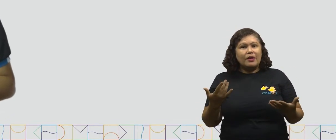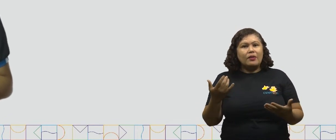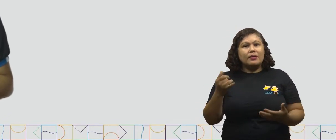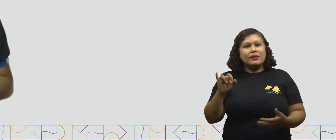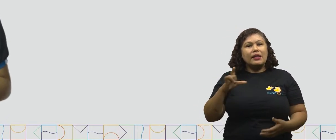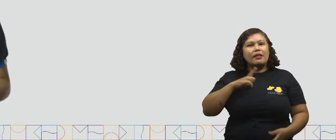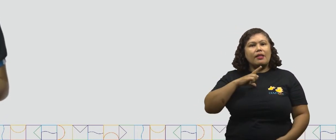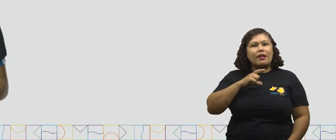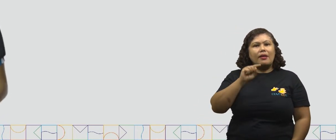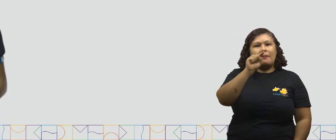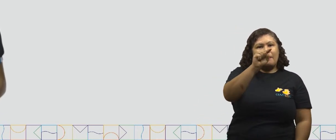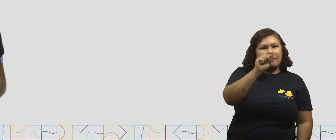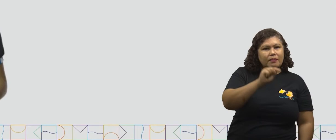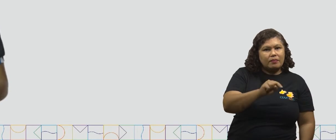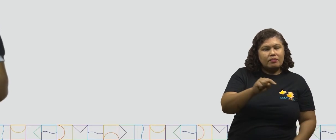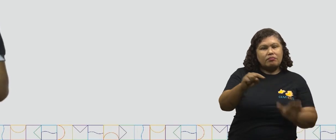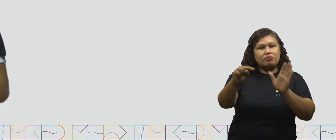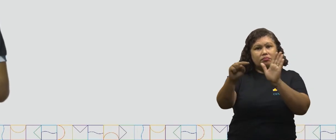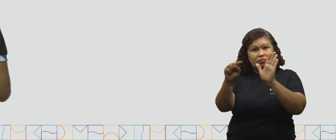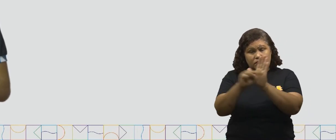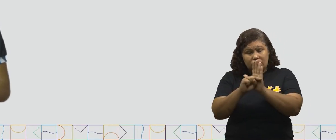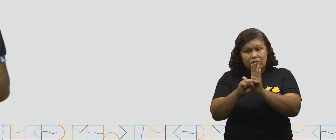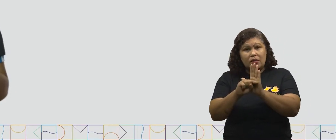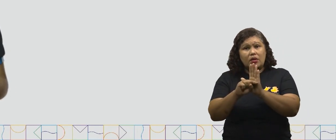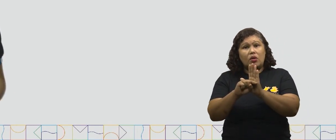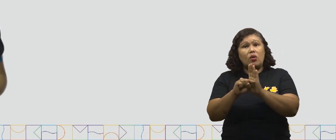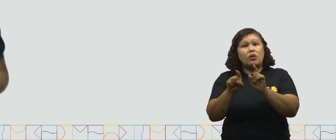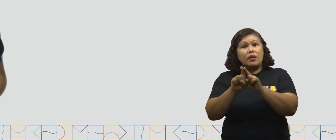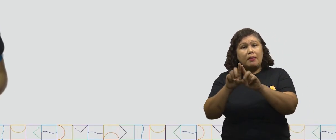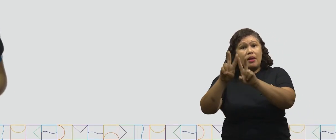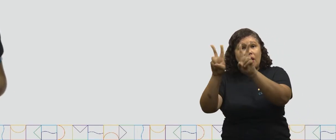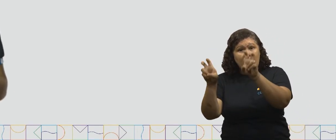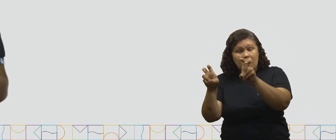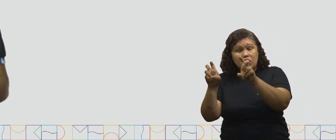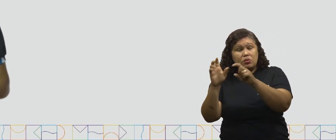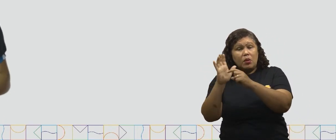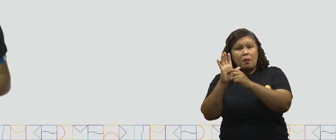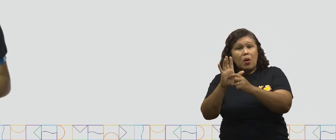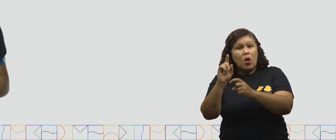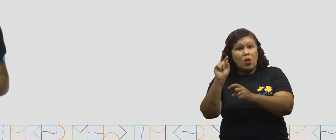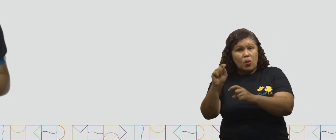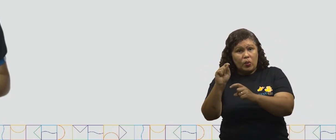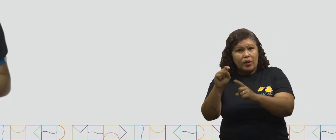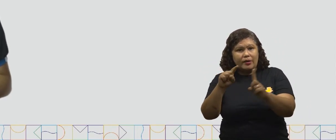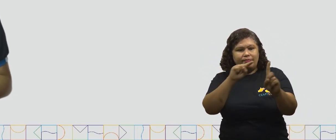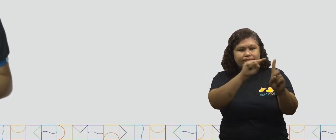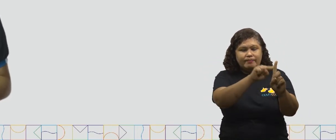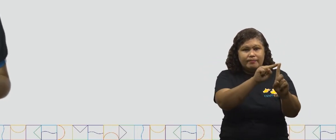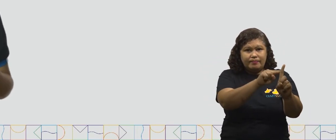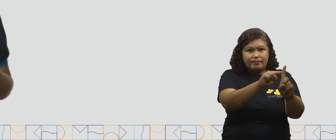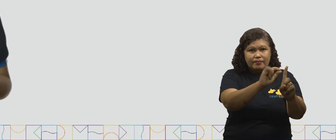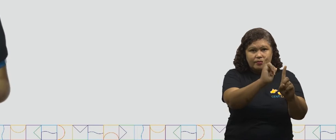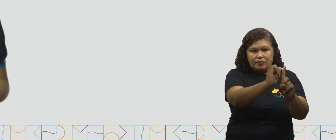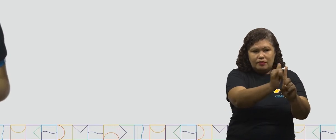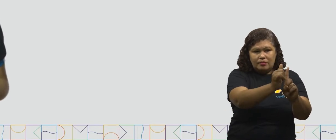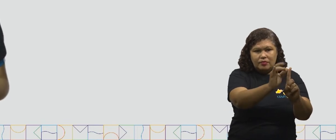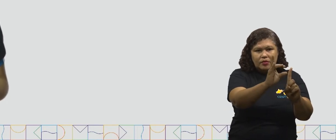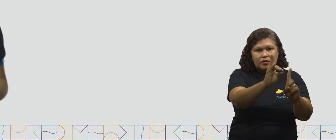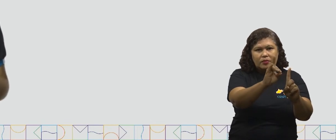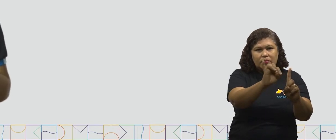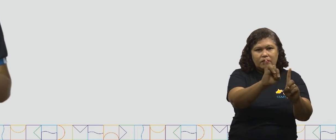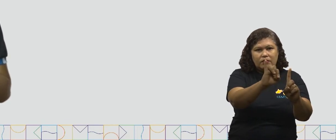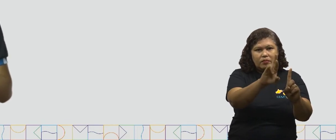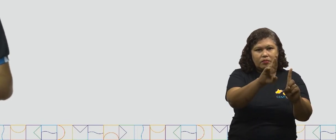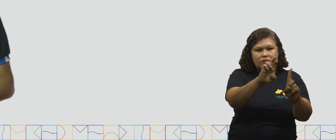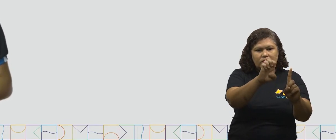há pontuações como os 2 pontos e o travessão ou as aspas indicando as falas das personagens, na língua